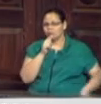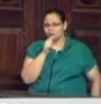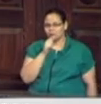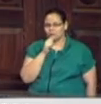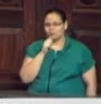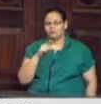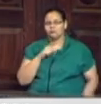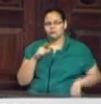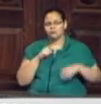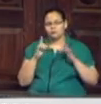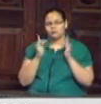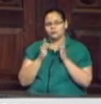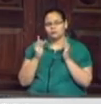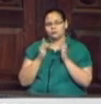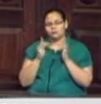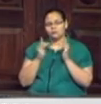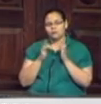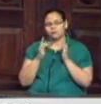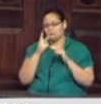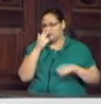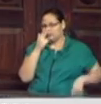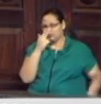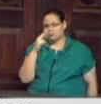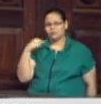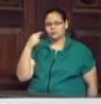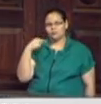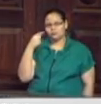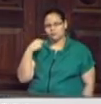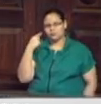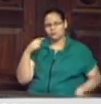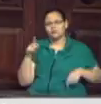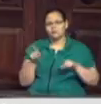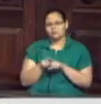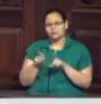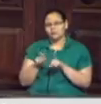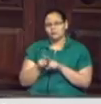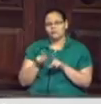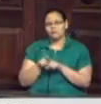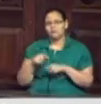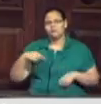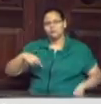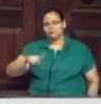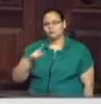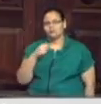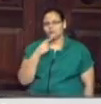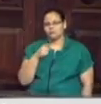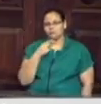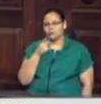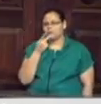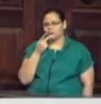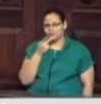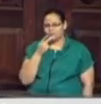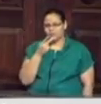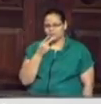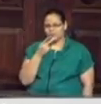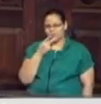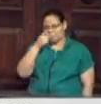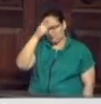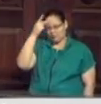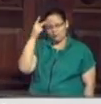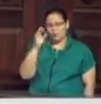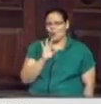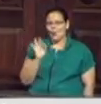ter contato. Parece que a advogada também foi lá, não conseguiu falar com ninguém, não conseguiu nem